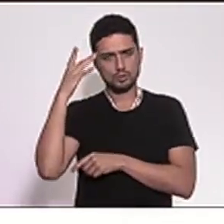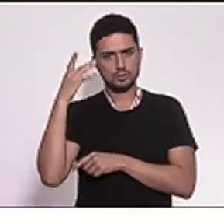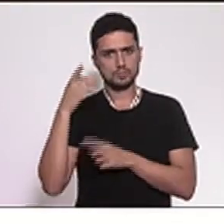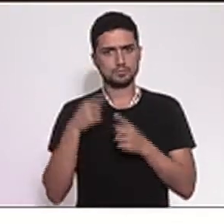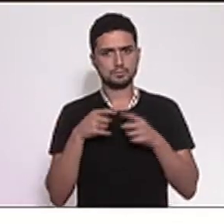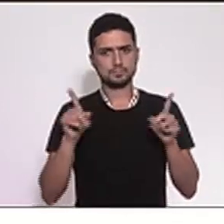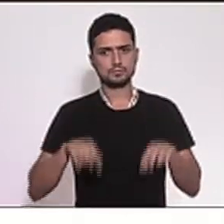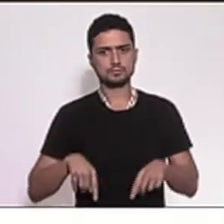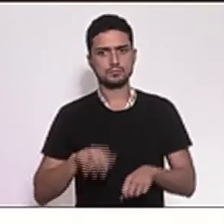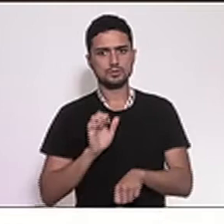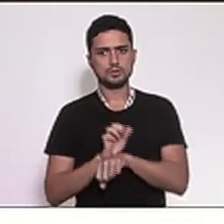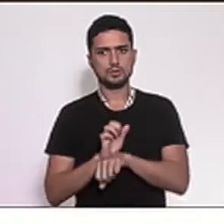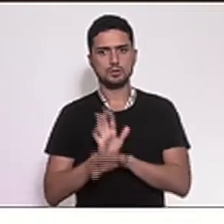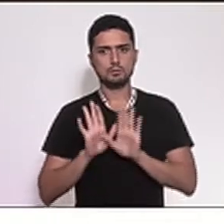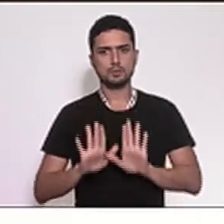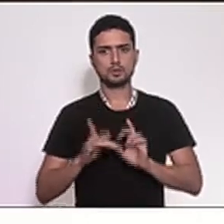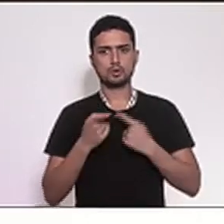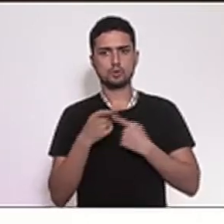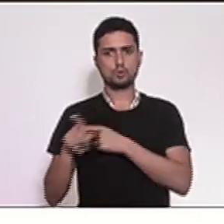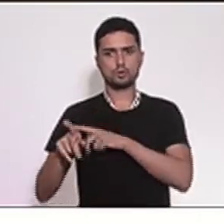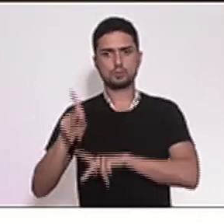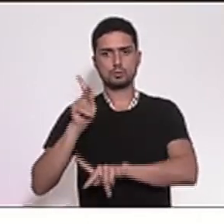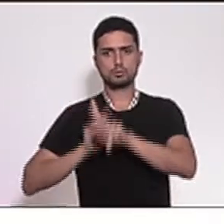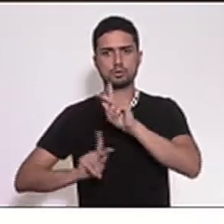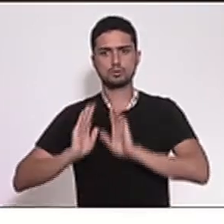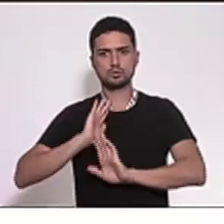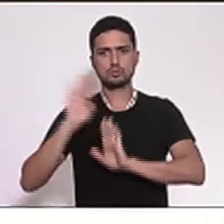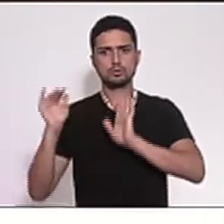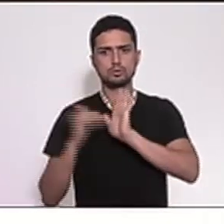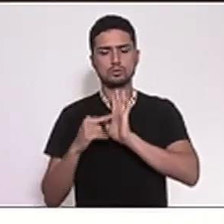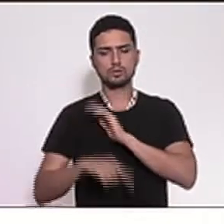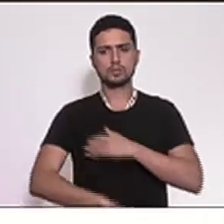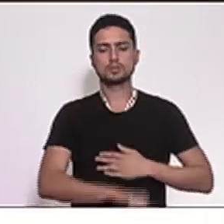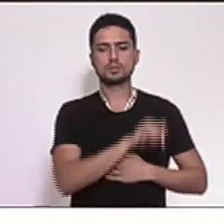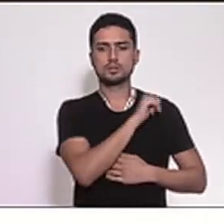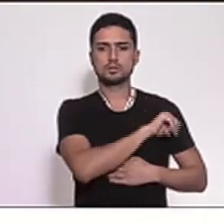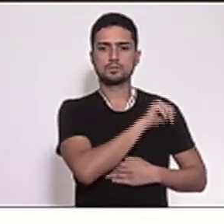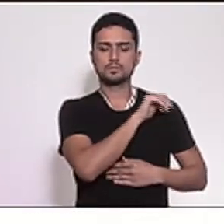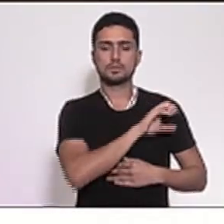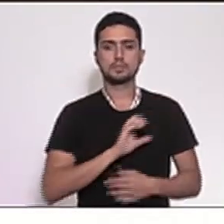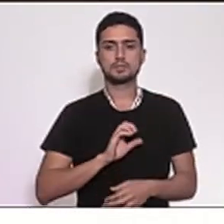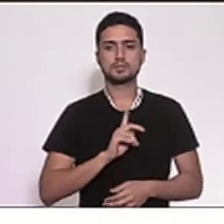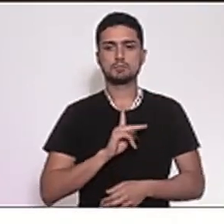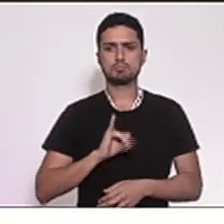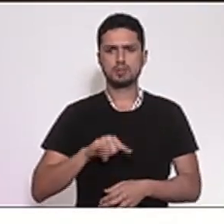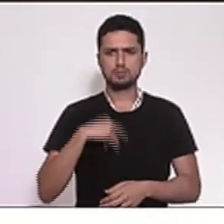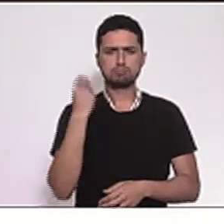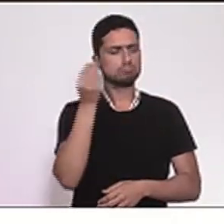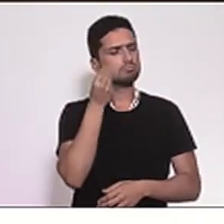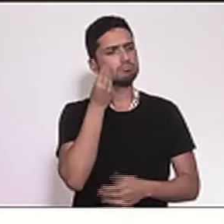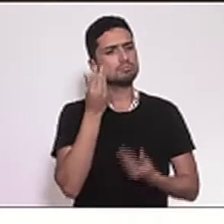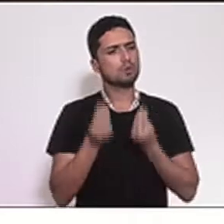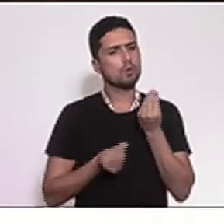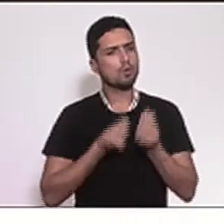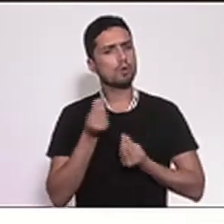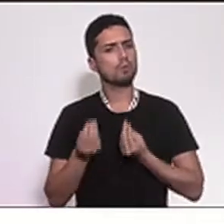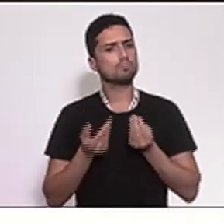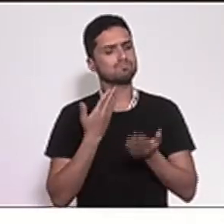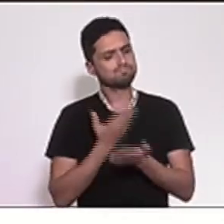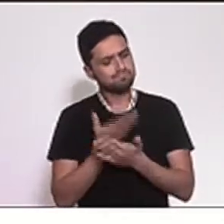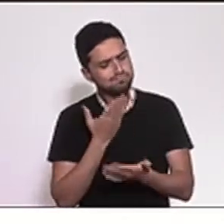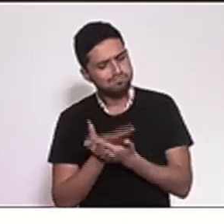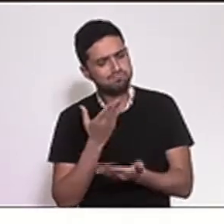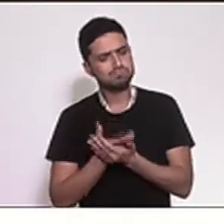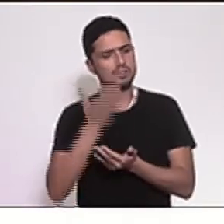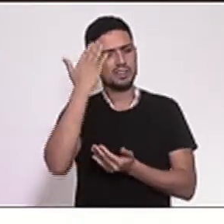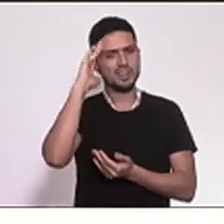mas contra toda a população do Estado do Rio de Janeiro. A gente na CPI tem buscado entender como se gestou essa